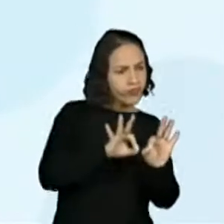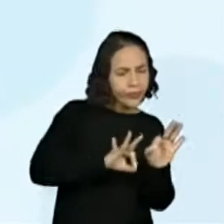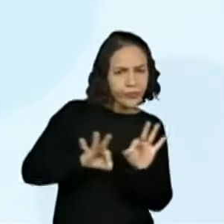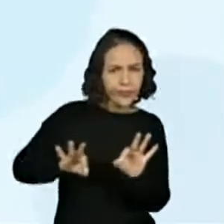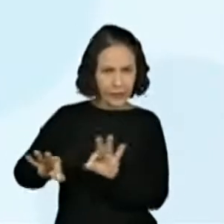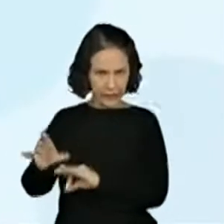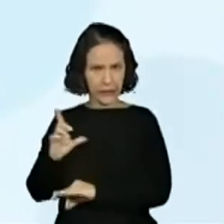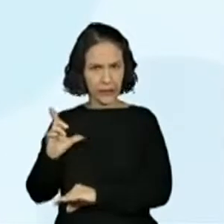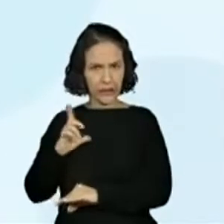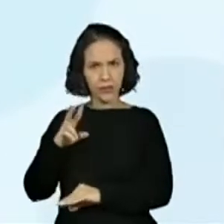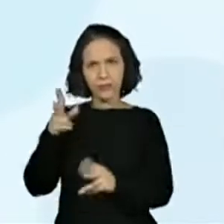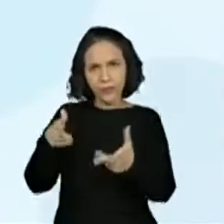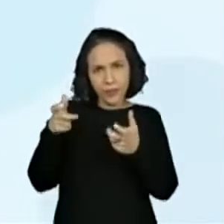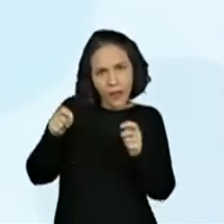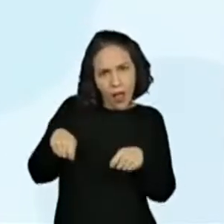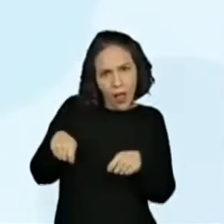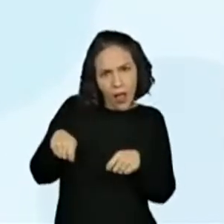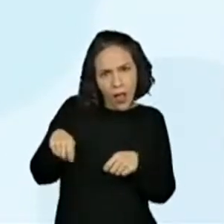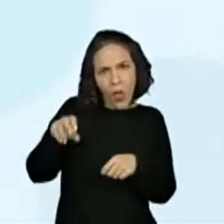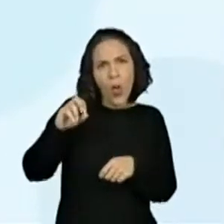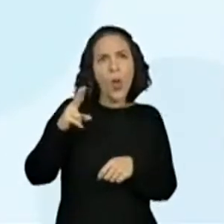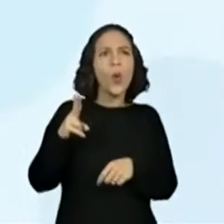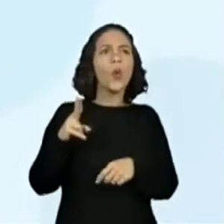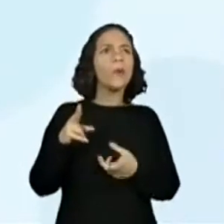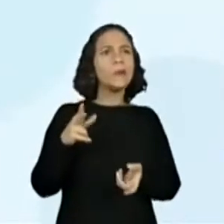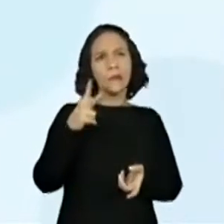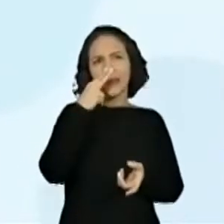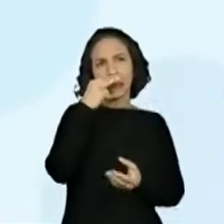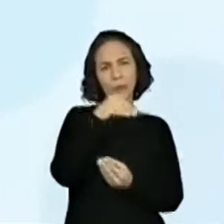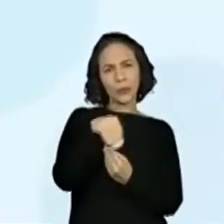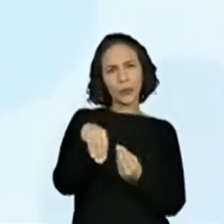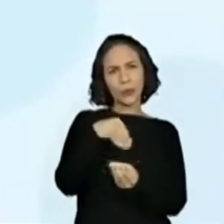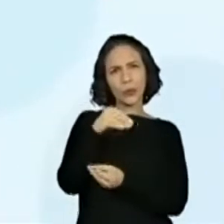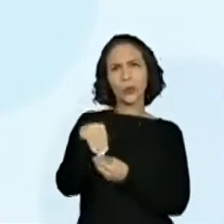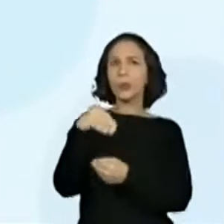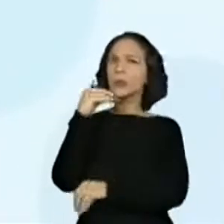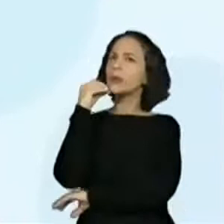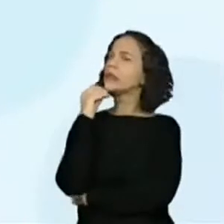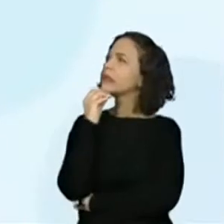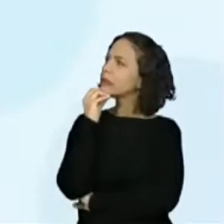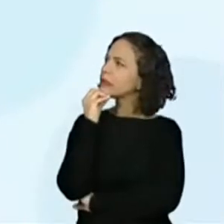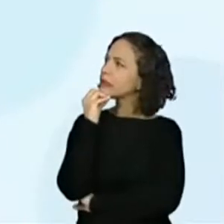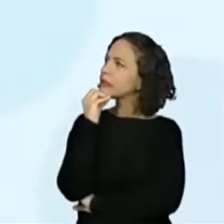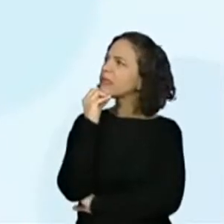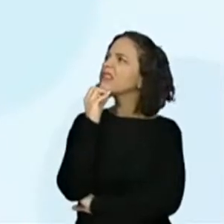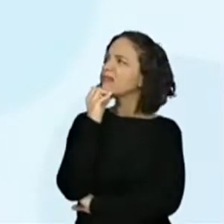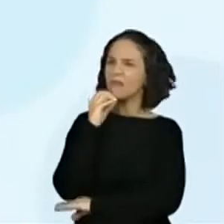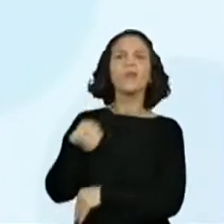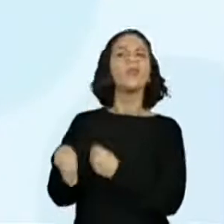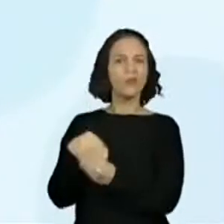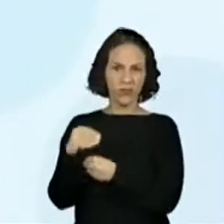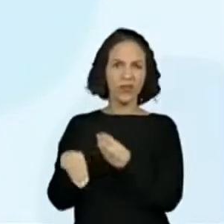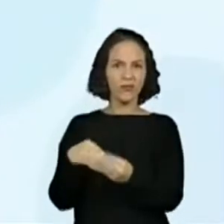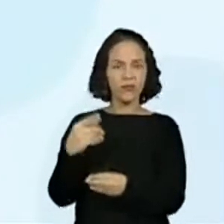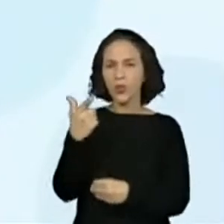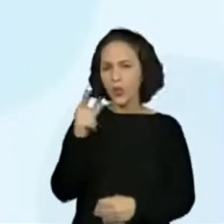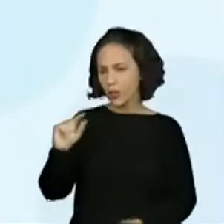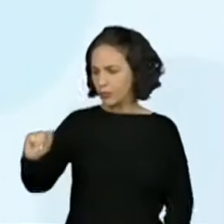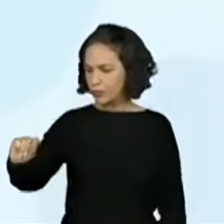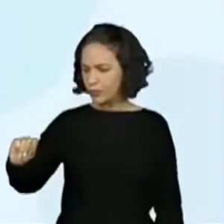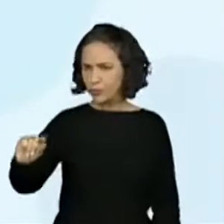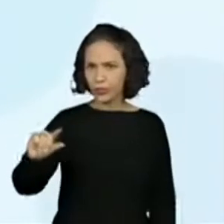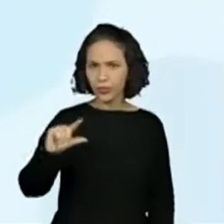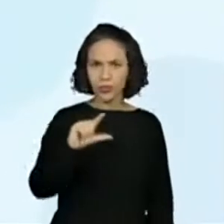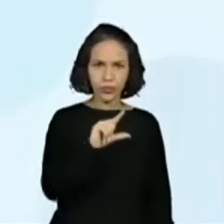Vocês conseguem visualizar? Ou estão um pouco misturados aí? Está bem misturado. Não está nem em ordem crescente